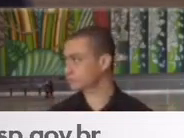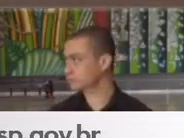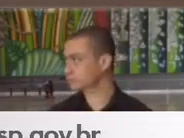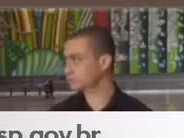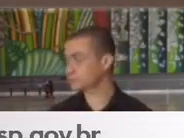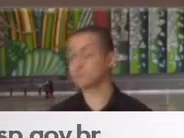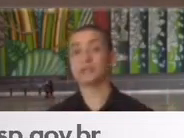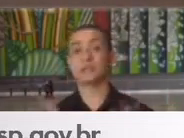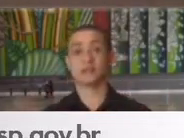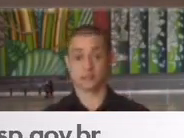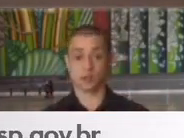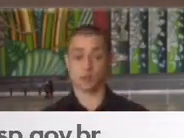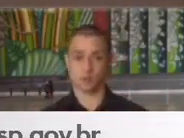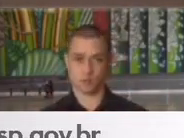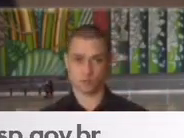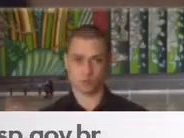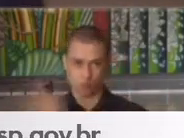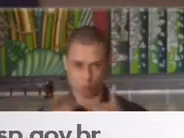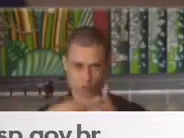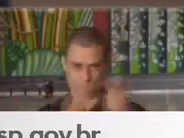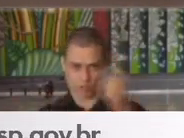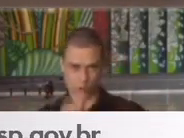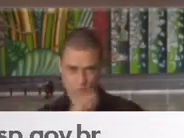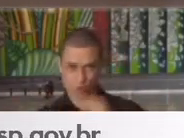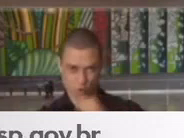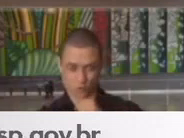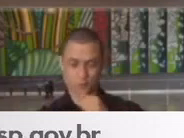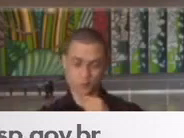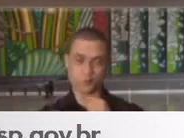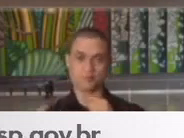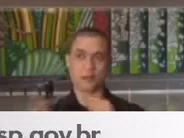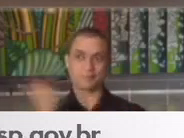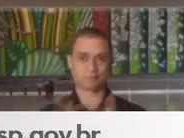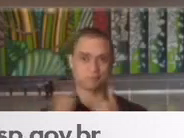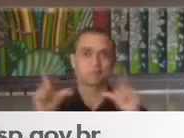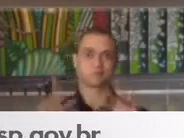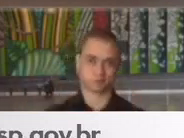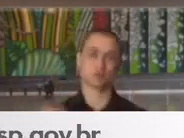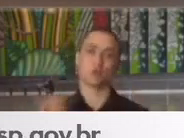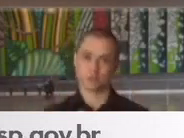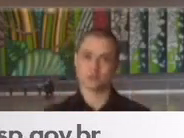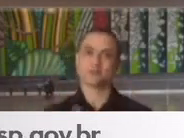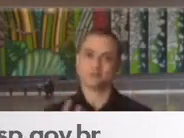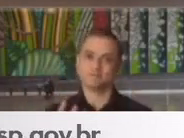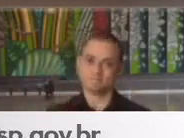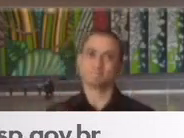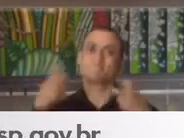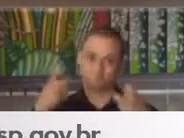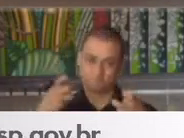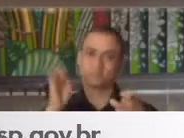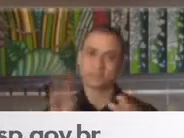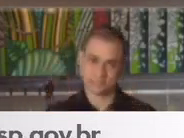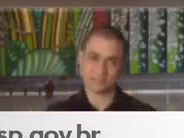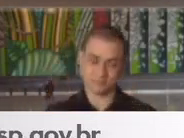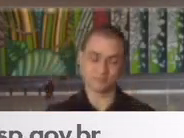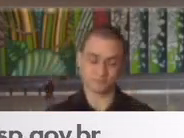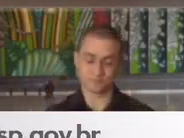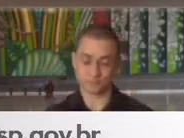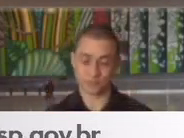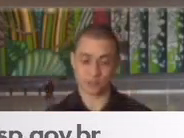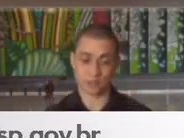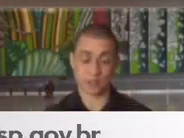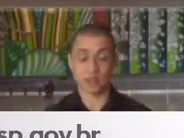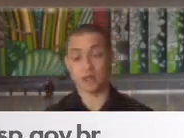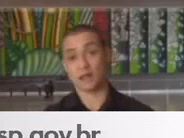O impacto está sendo gradualmente sentido, em virtude, naturalmente,